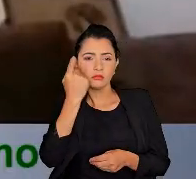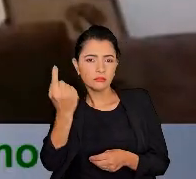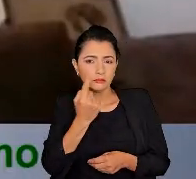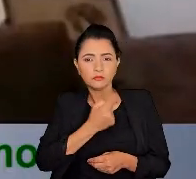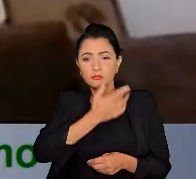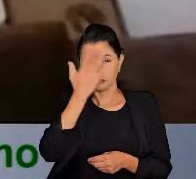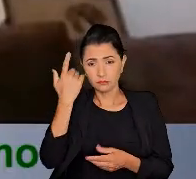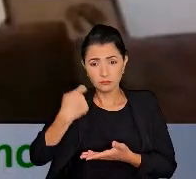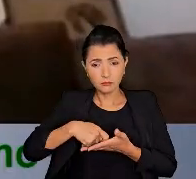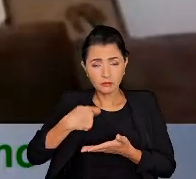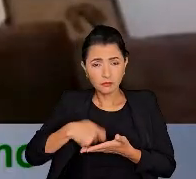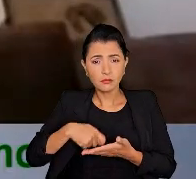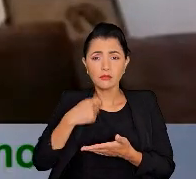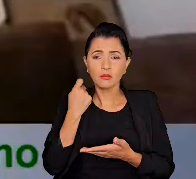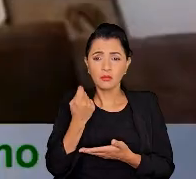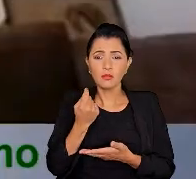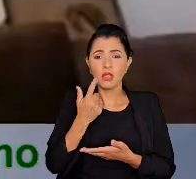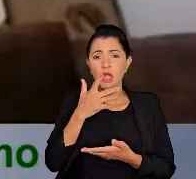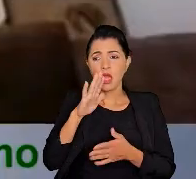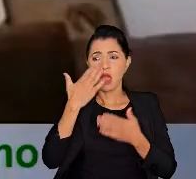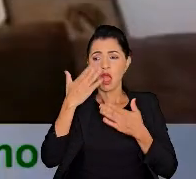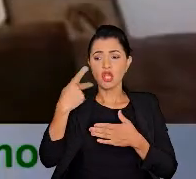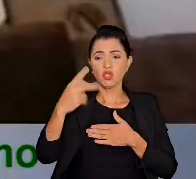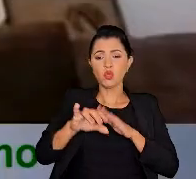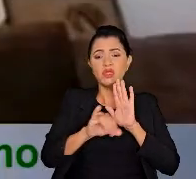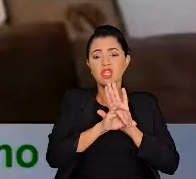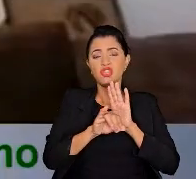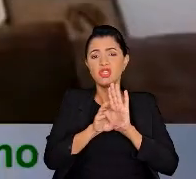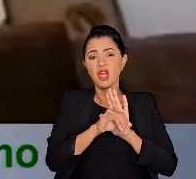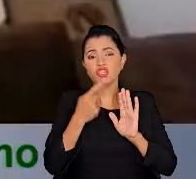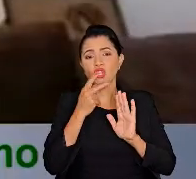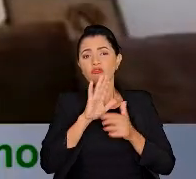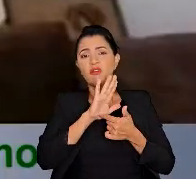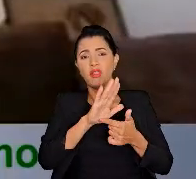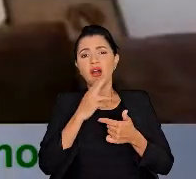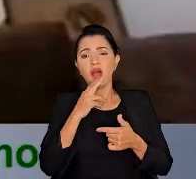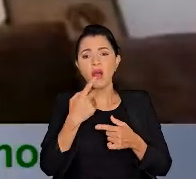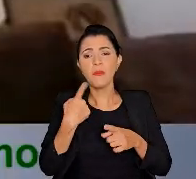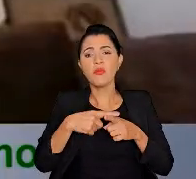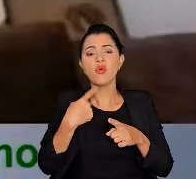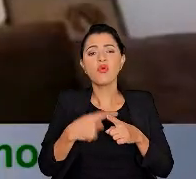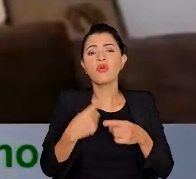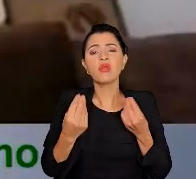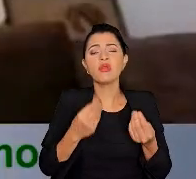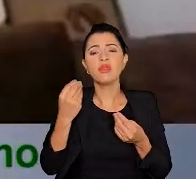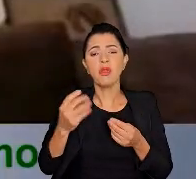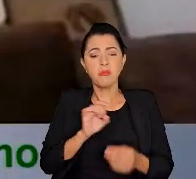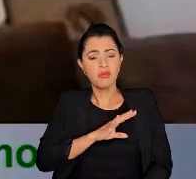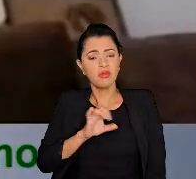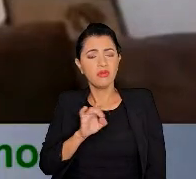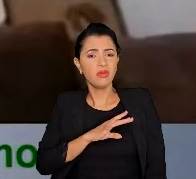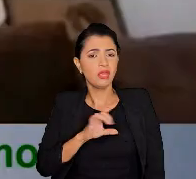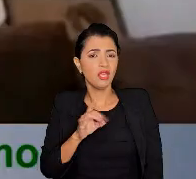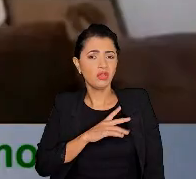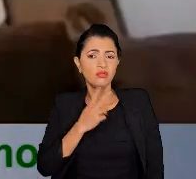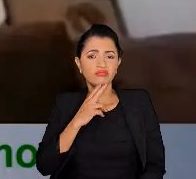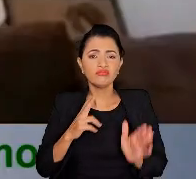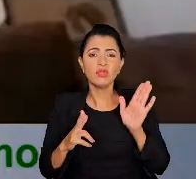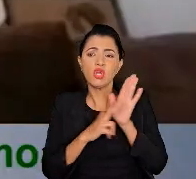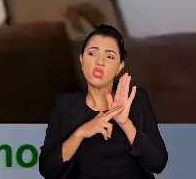ser obrigada a negar a sua identidade por conta de medo de assumir a